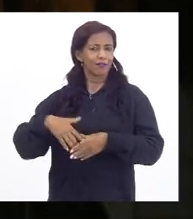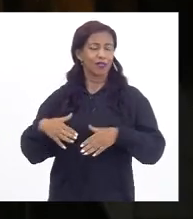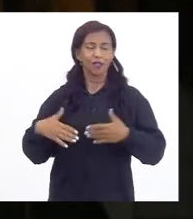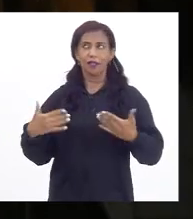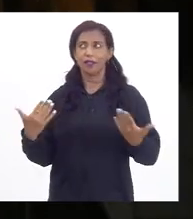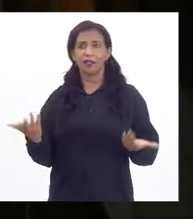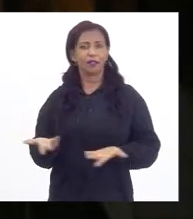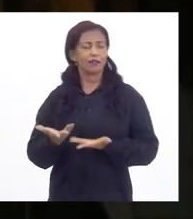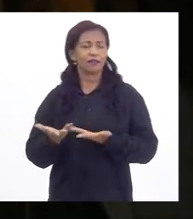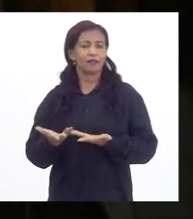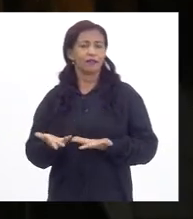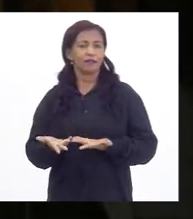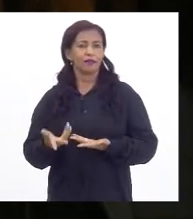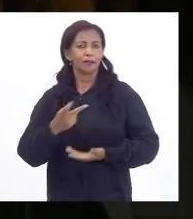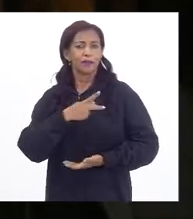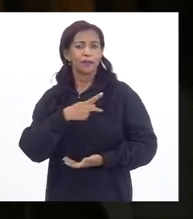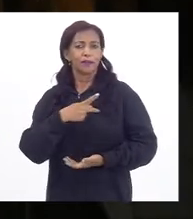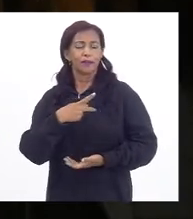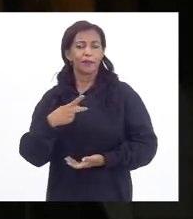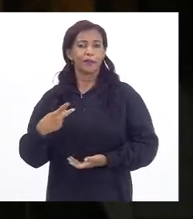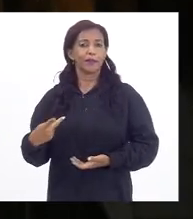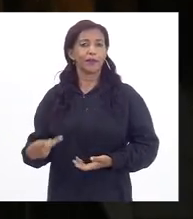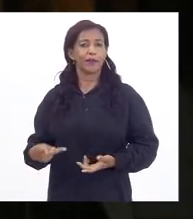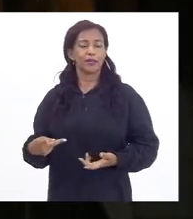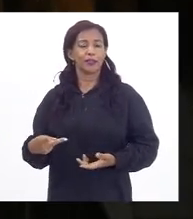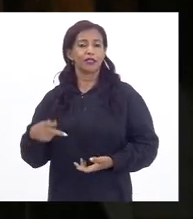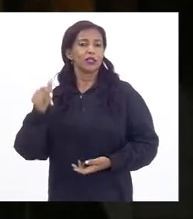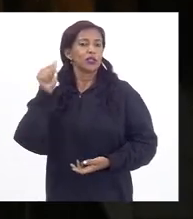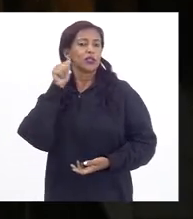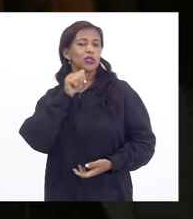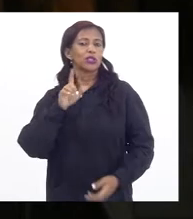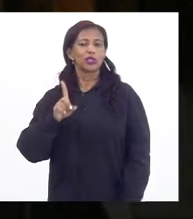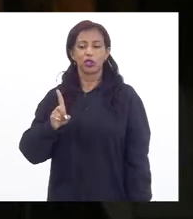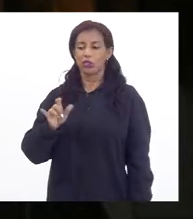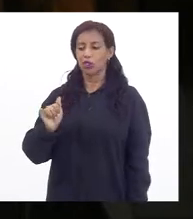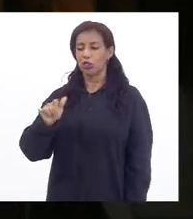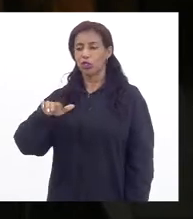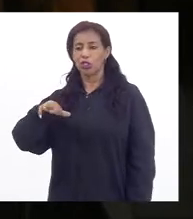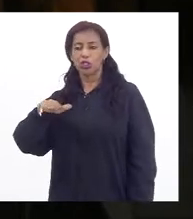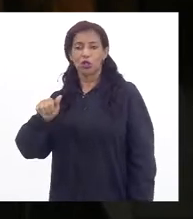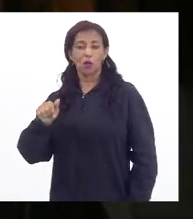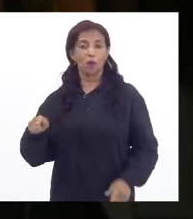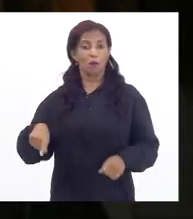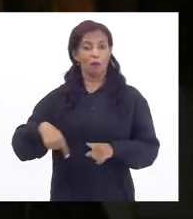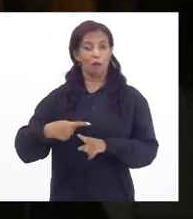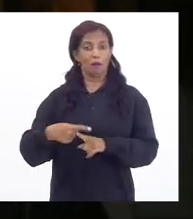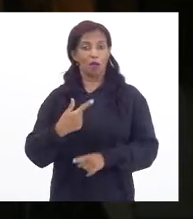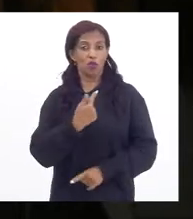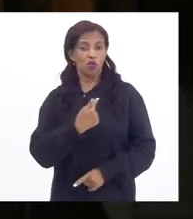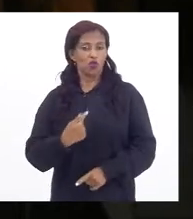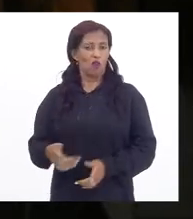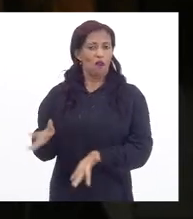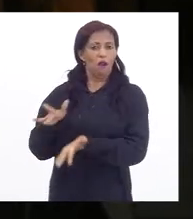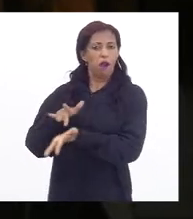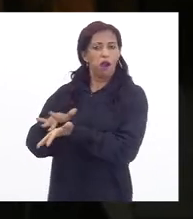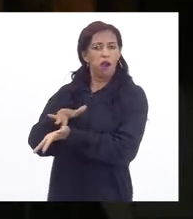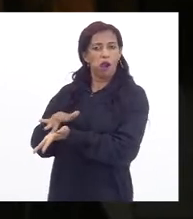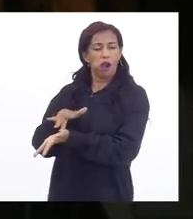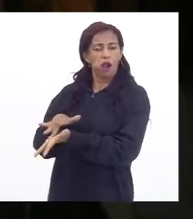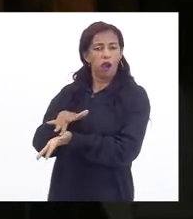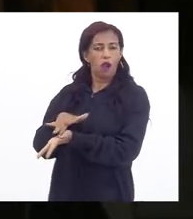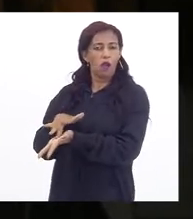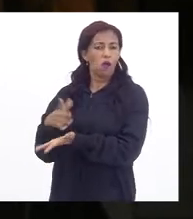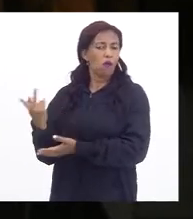tanto a presidente da República, quanto o governador do Estado, fingiram na